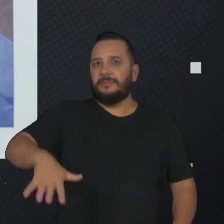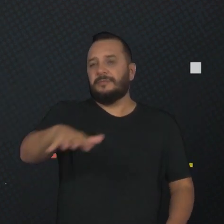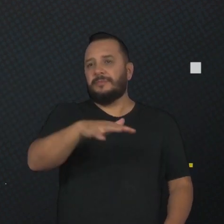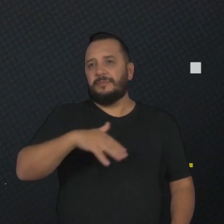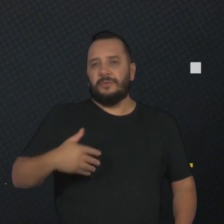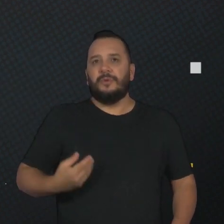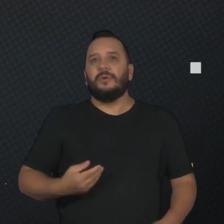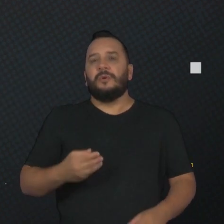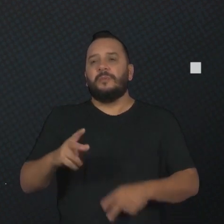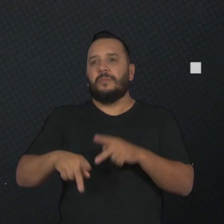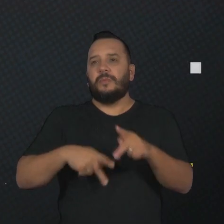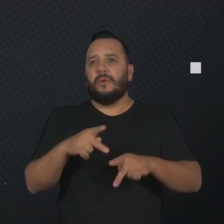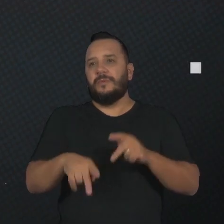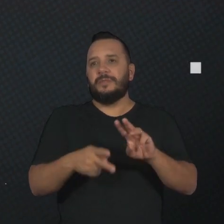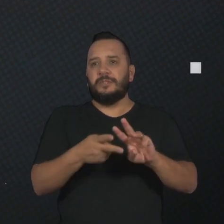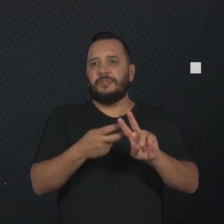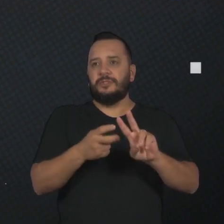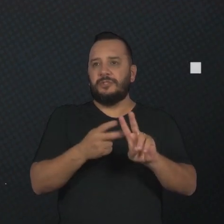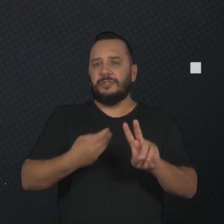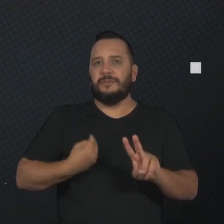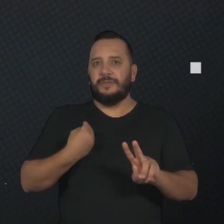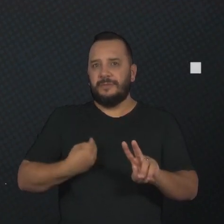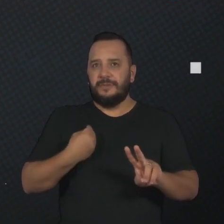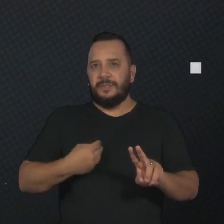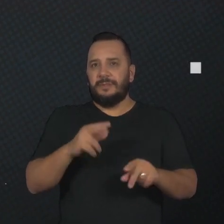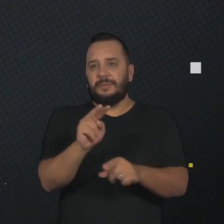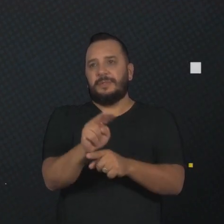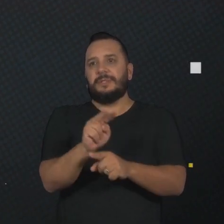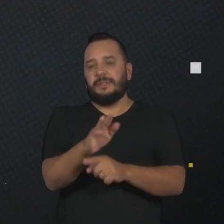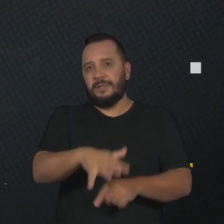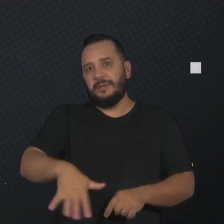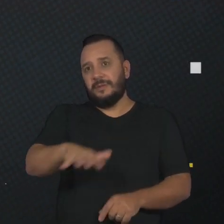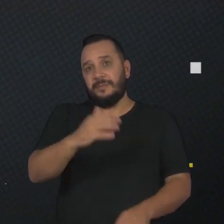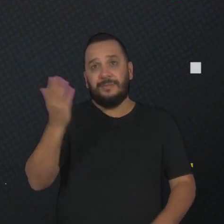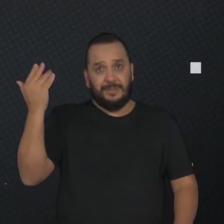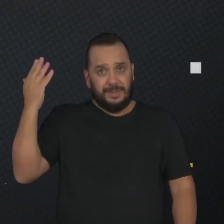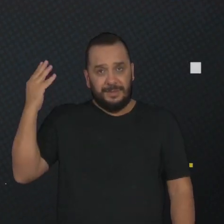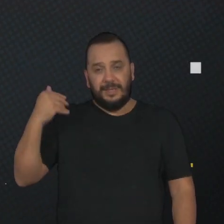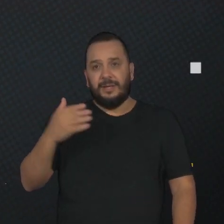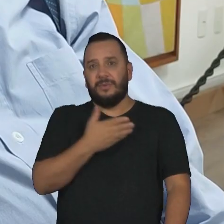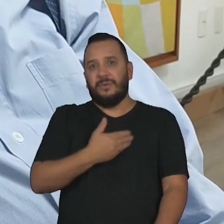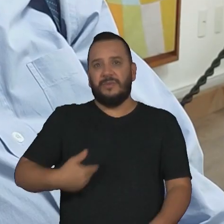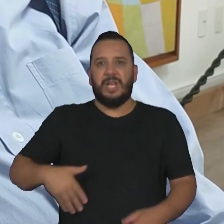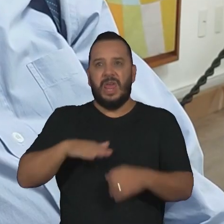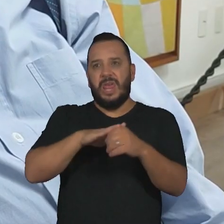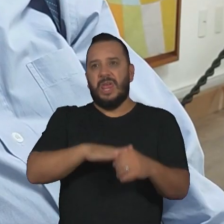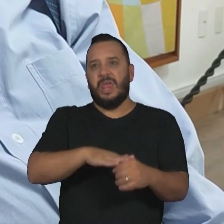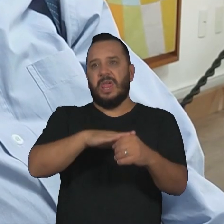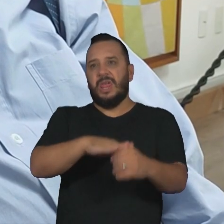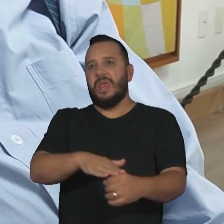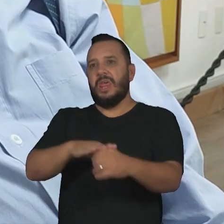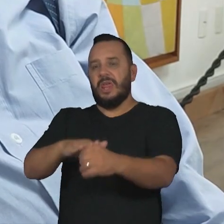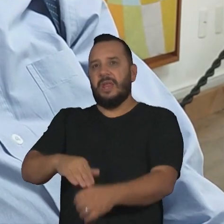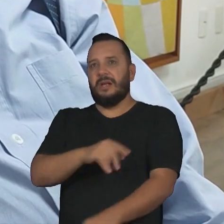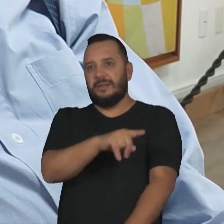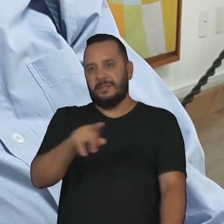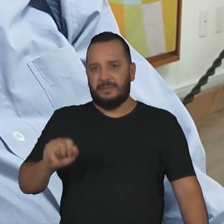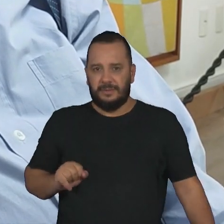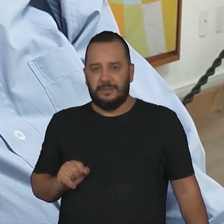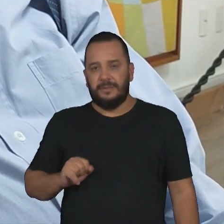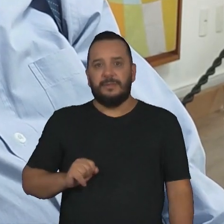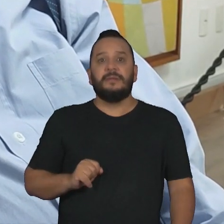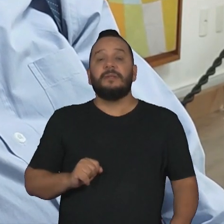originários viviam, né? Numa época em que eles eram perseguidos pelo governo. E você já